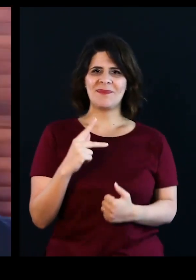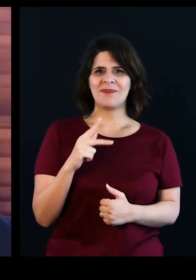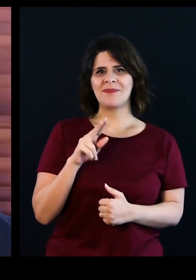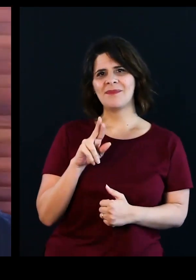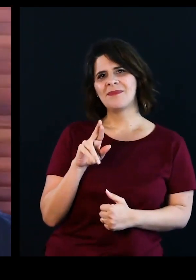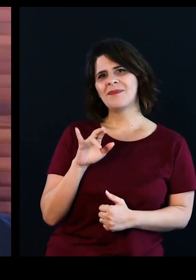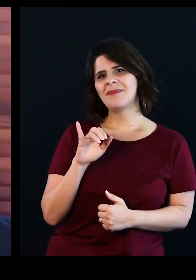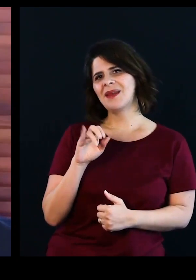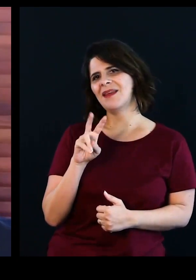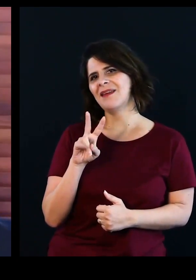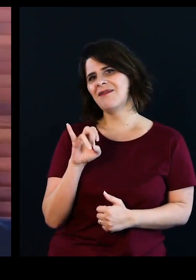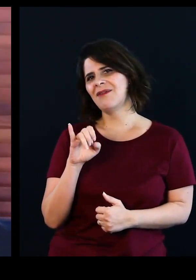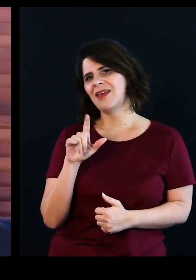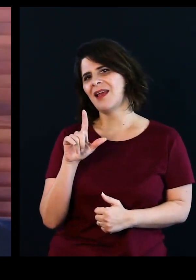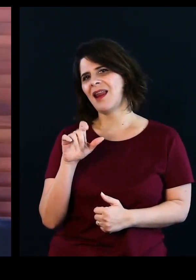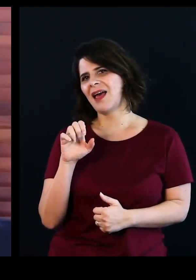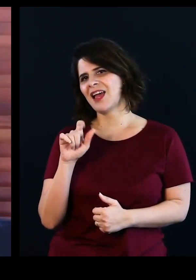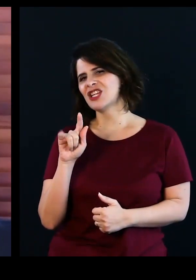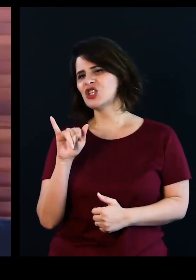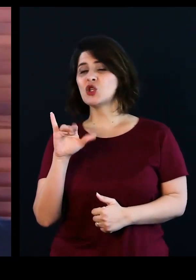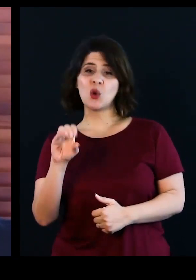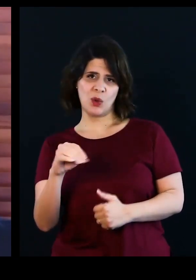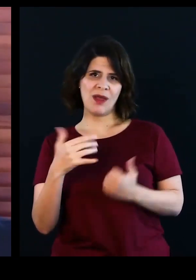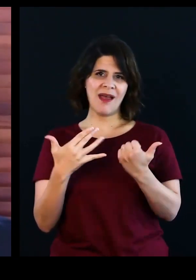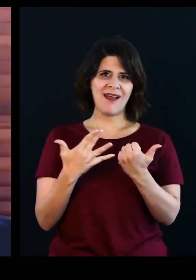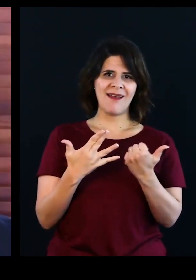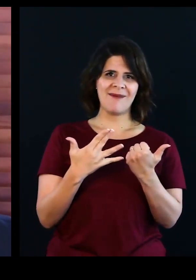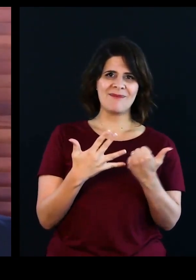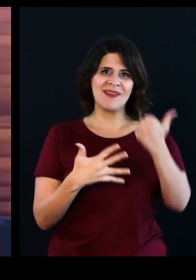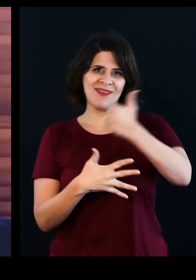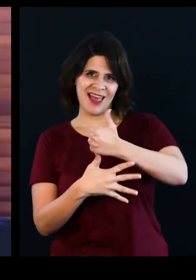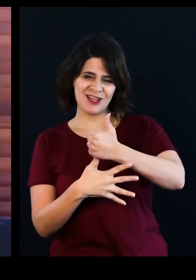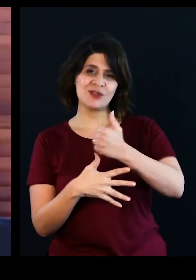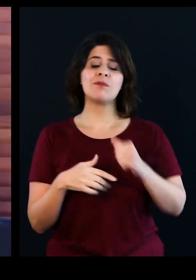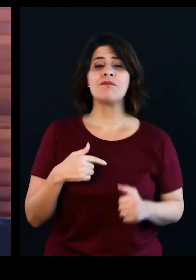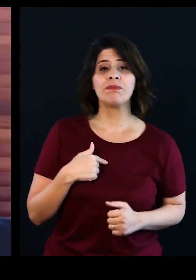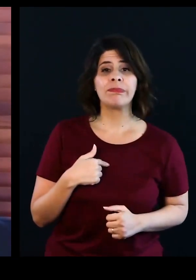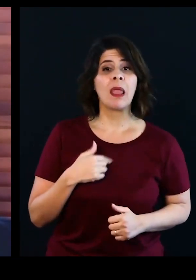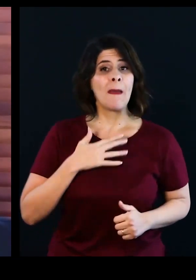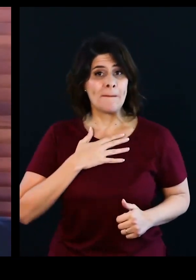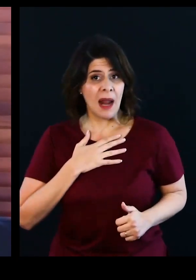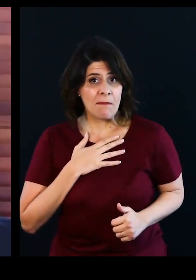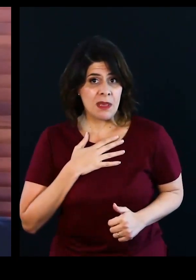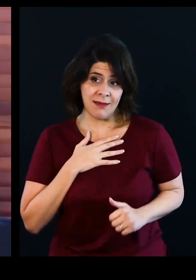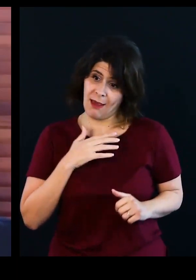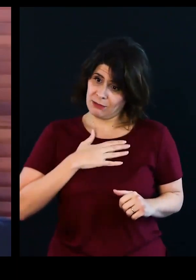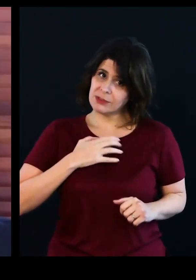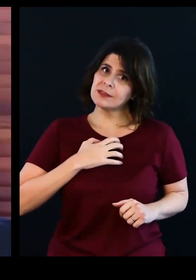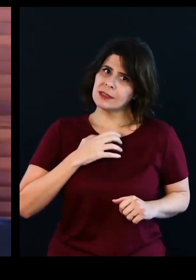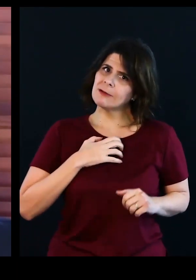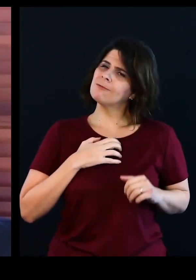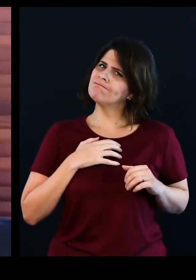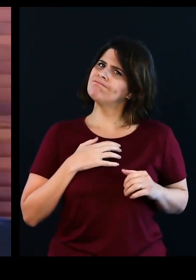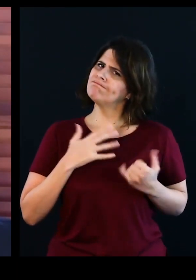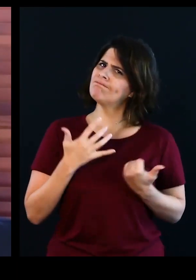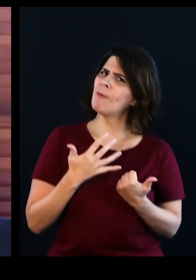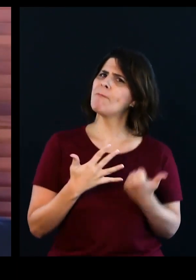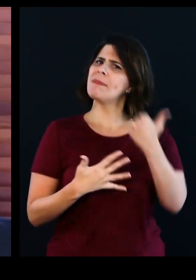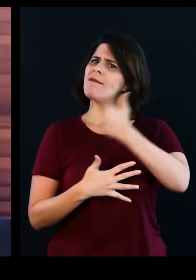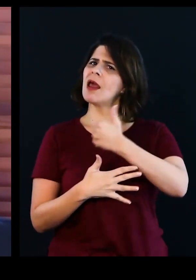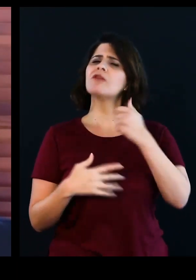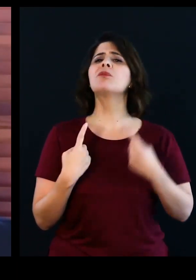privilégio. E o privilégio, ele, para mim, pelo menos do ponto de vista pessoal, ele traz um componente ético, que é a questão